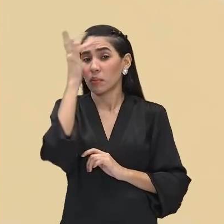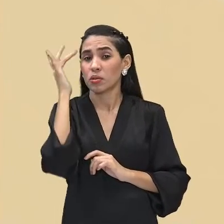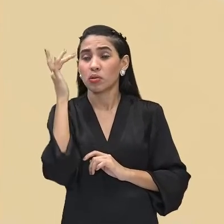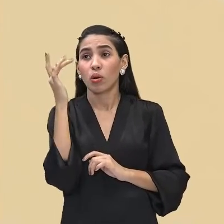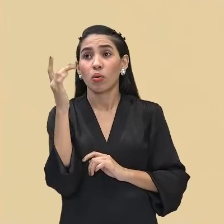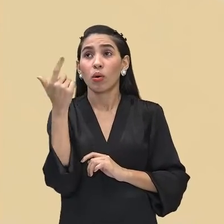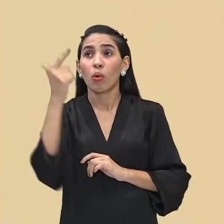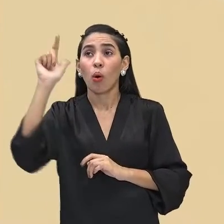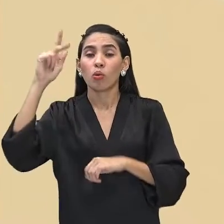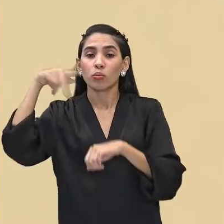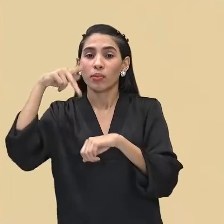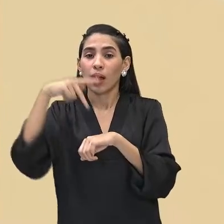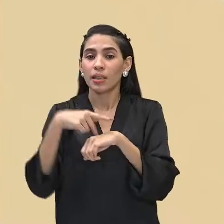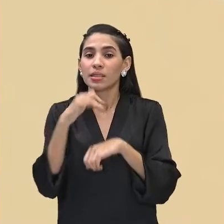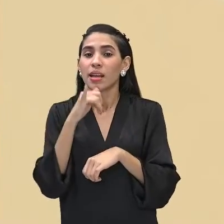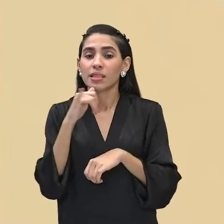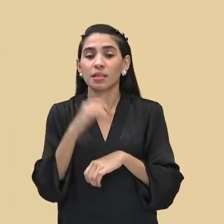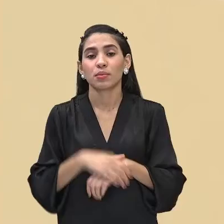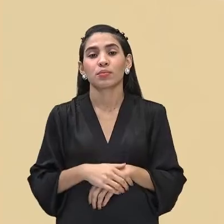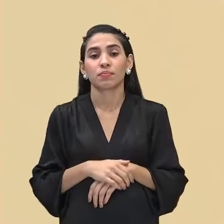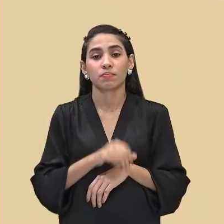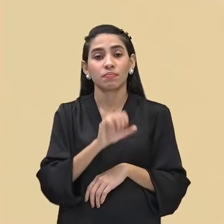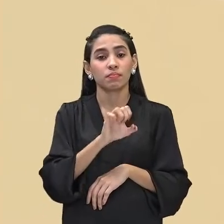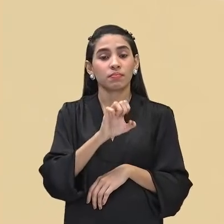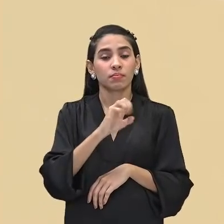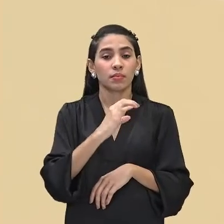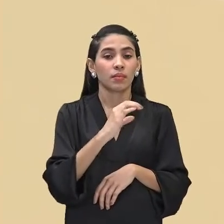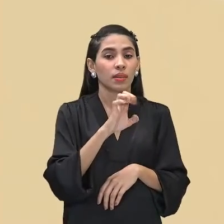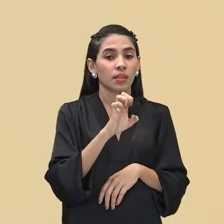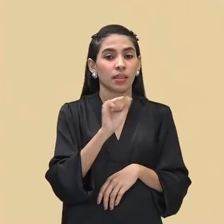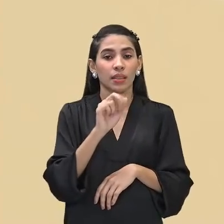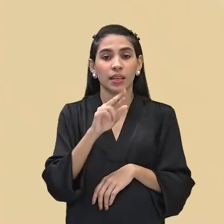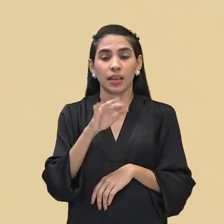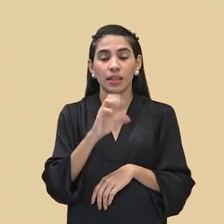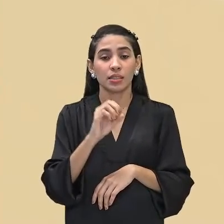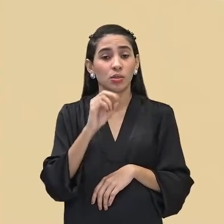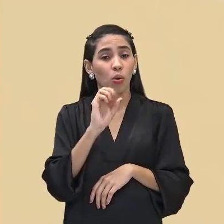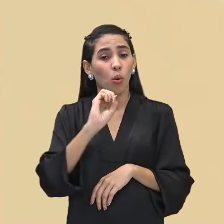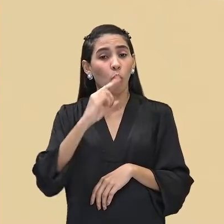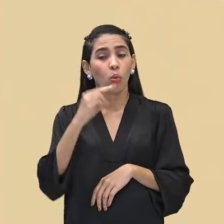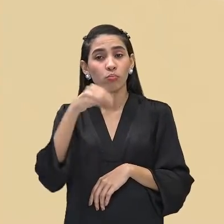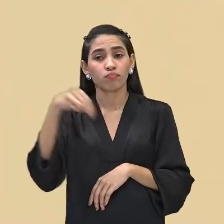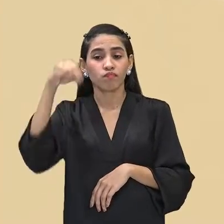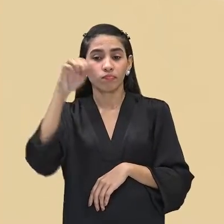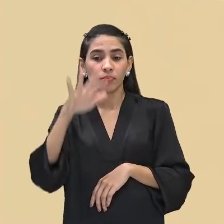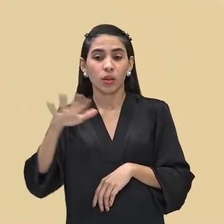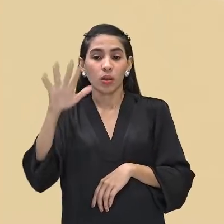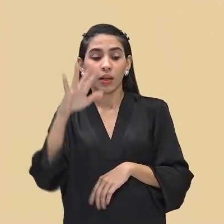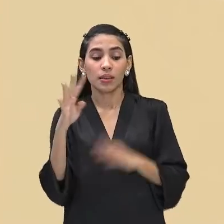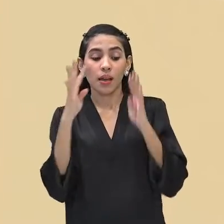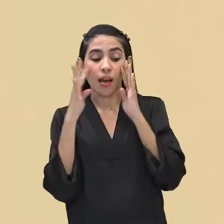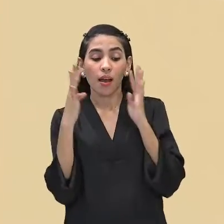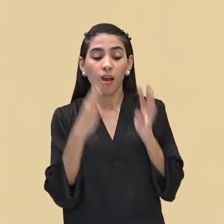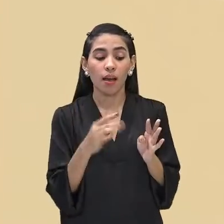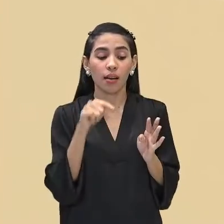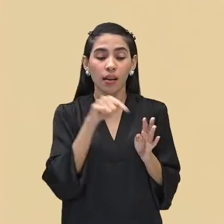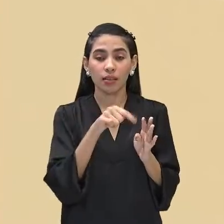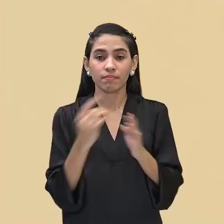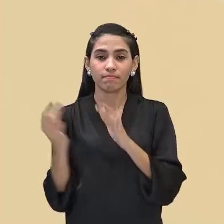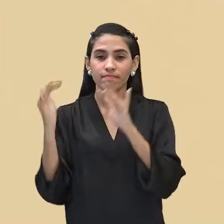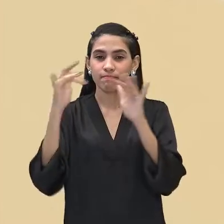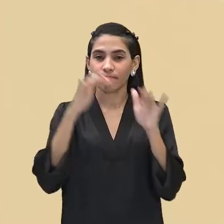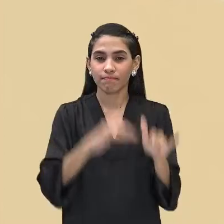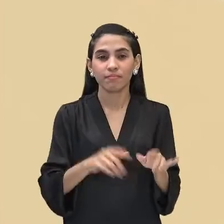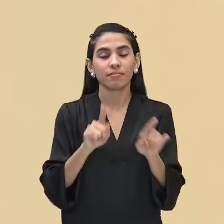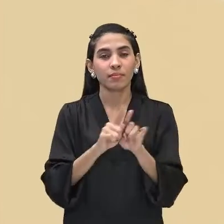outros estados, como, por exemplo, cearenses, nordestinos que vinham atraídos por essa questão e também por conta de